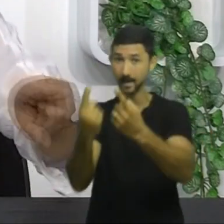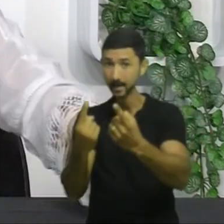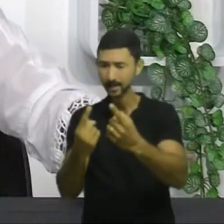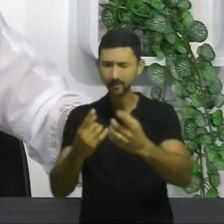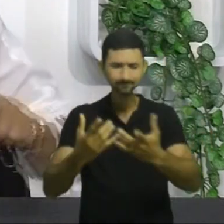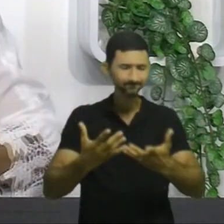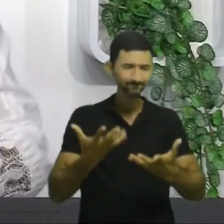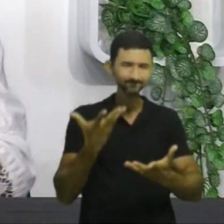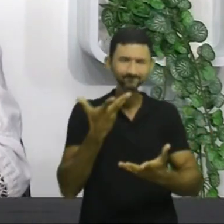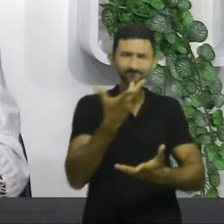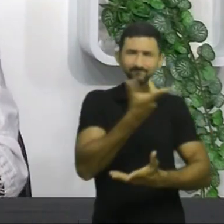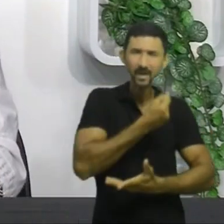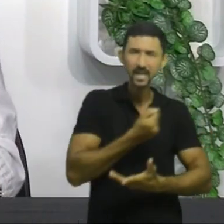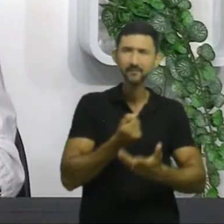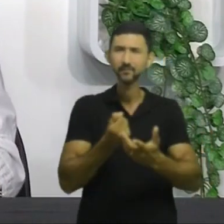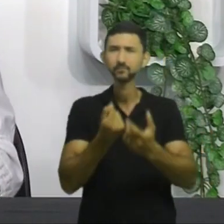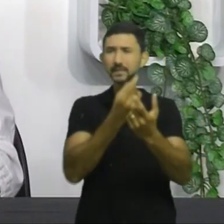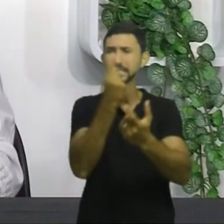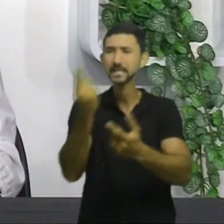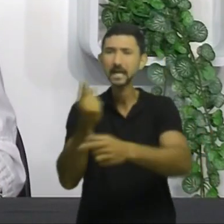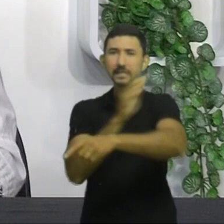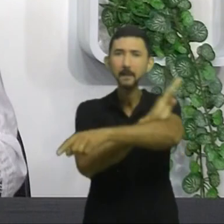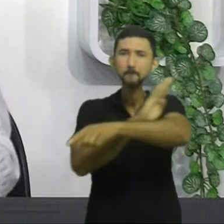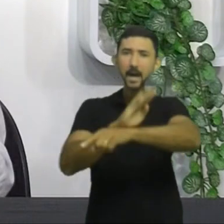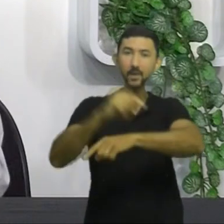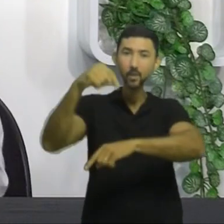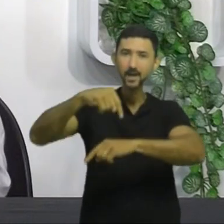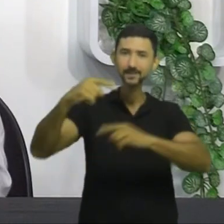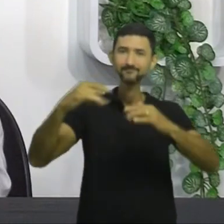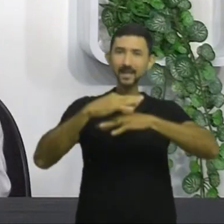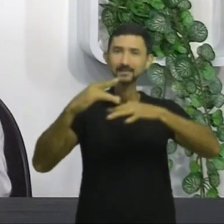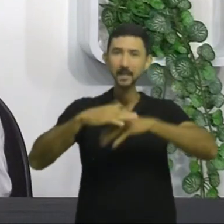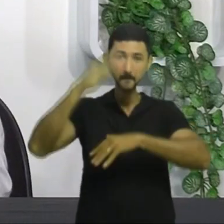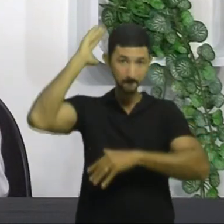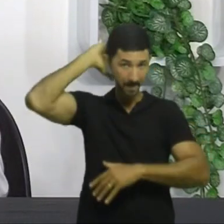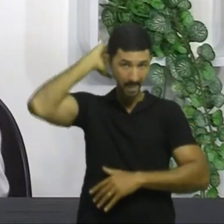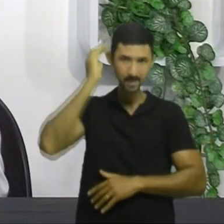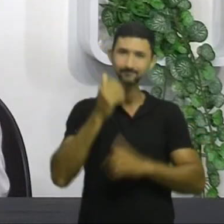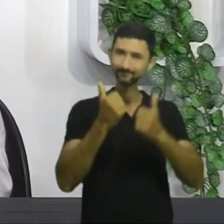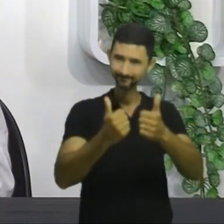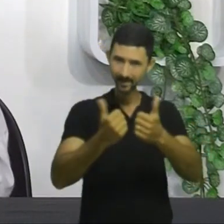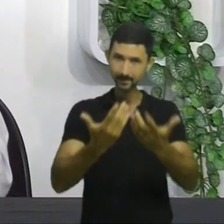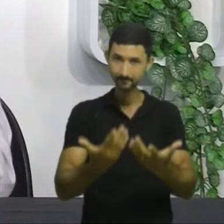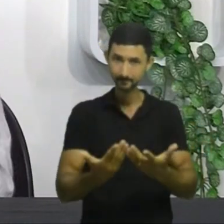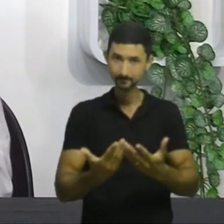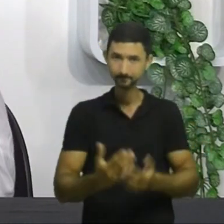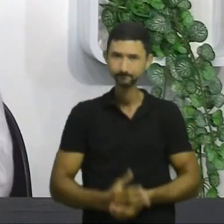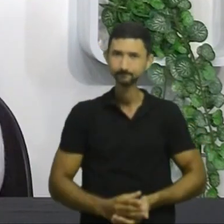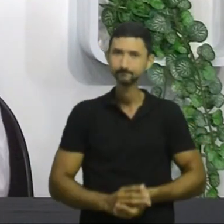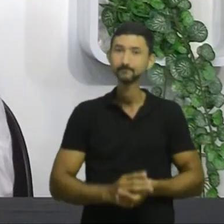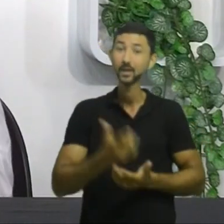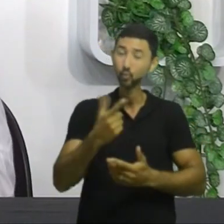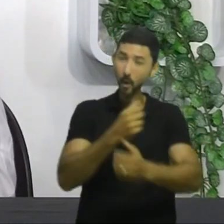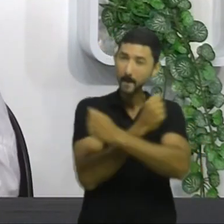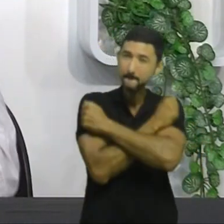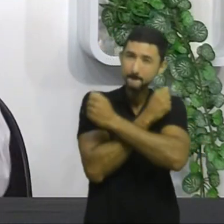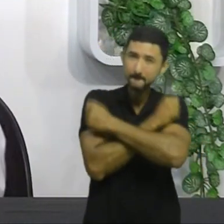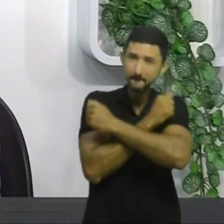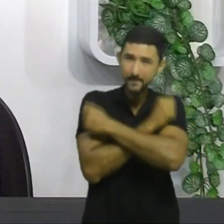riqueza em cada bairro que nós moramos aqui nessa nossa linda cidade. Tudo bem? Então, mais uma vez, um grande